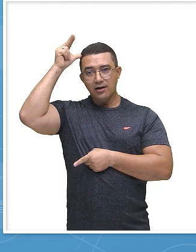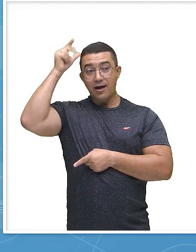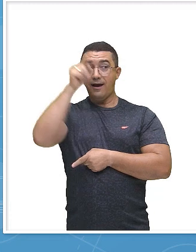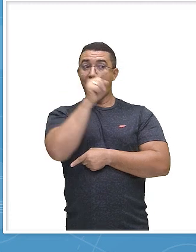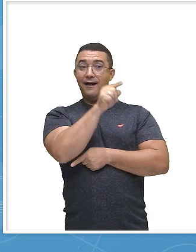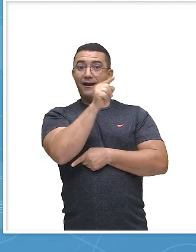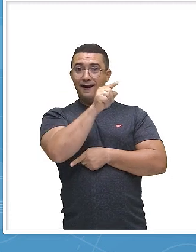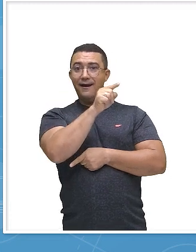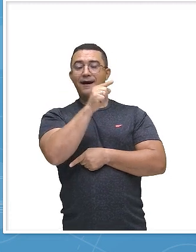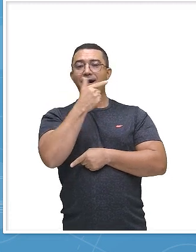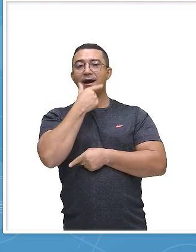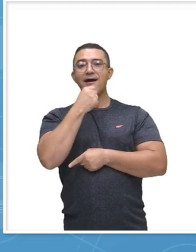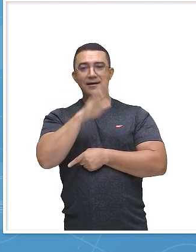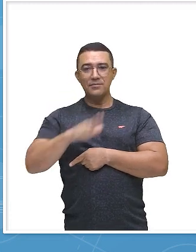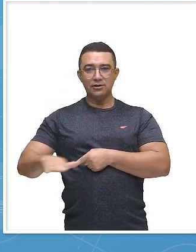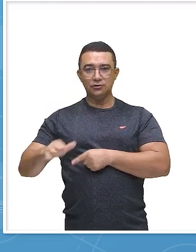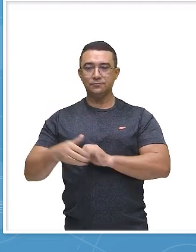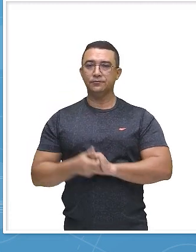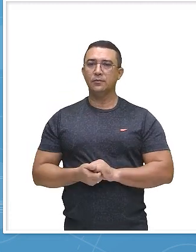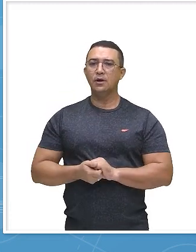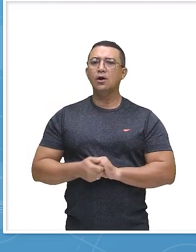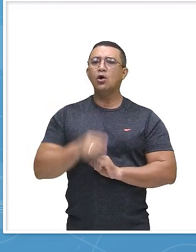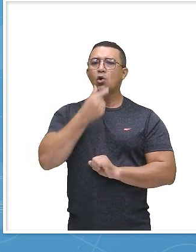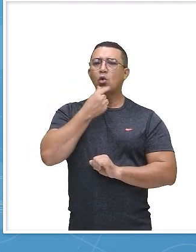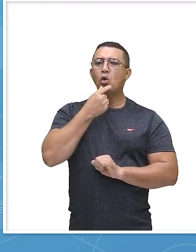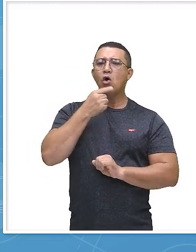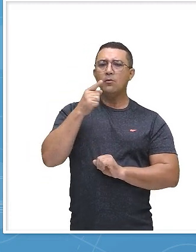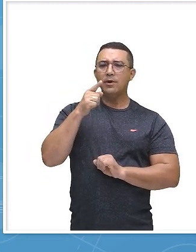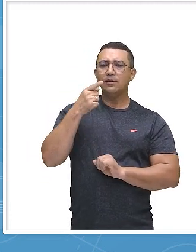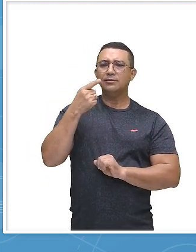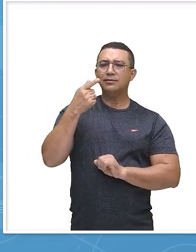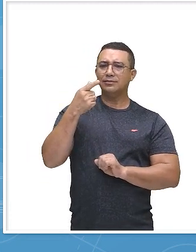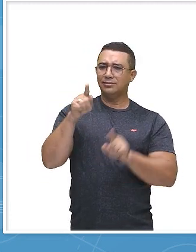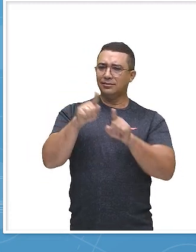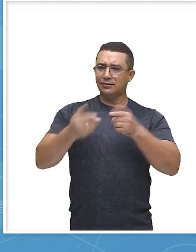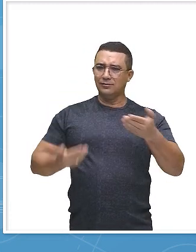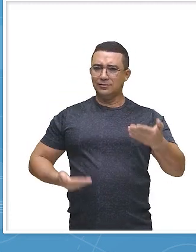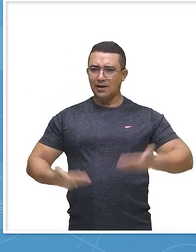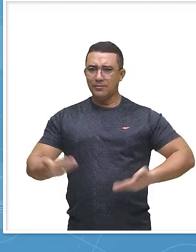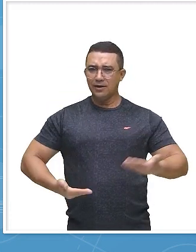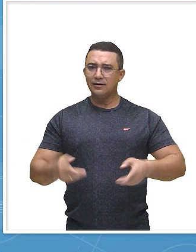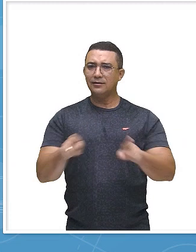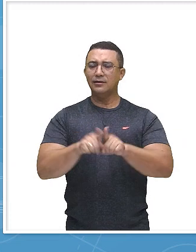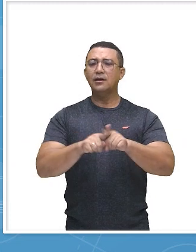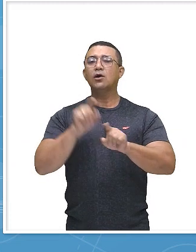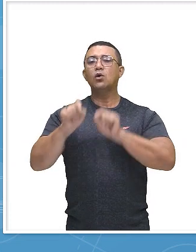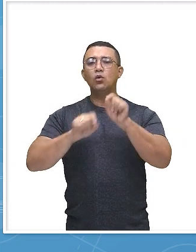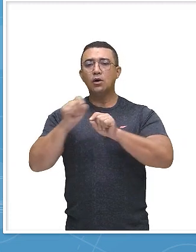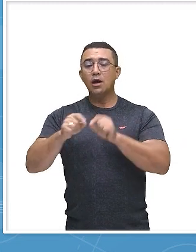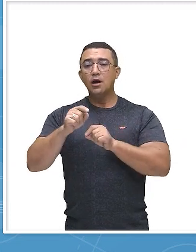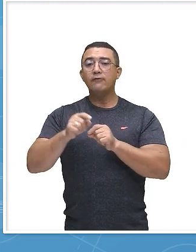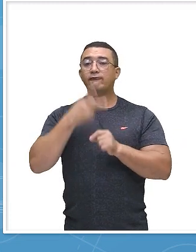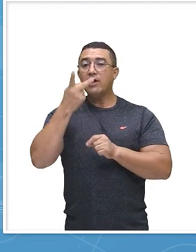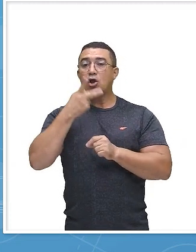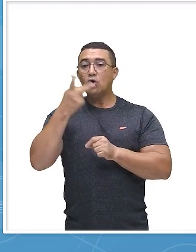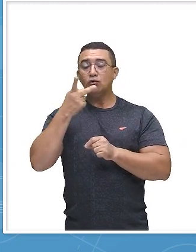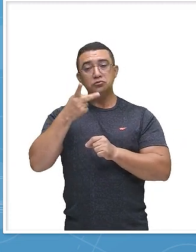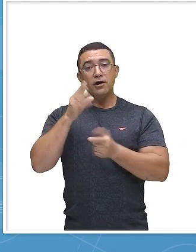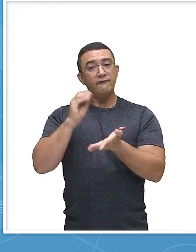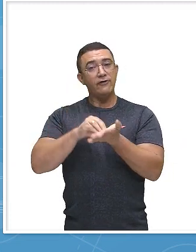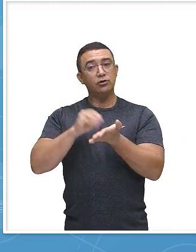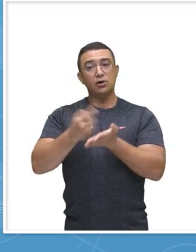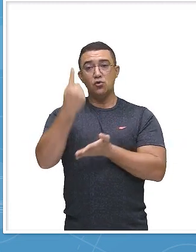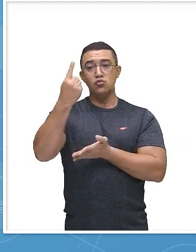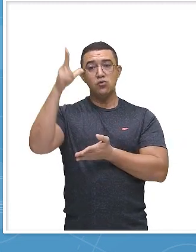estancieiro disse que faltava um cavalo. Tinham muitos cavalos, cavalo é substantivo, certo? E este